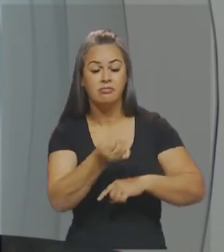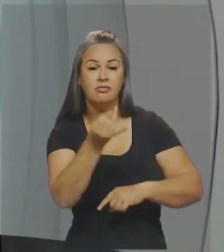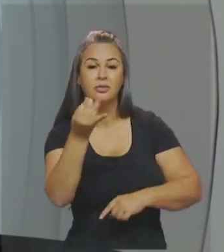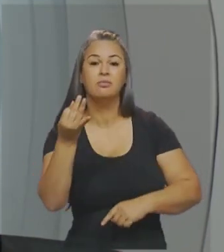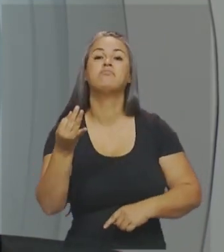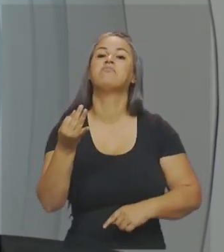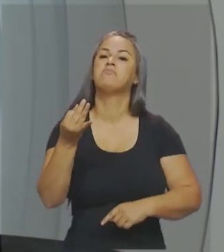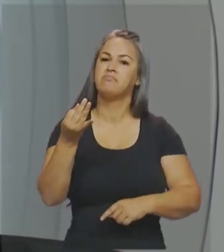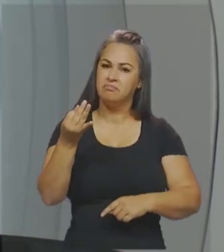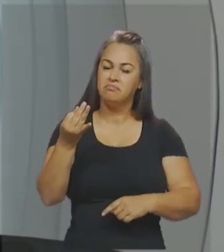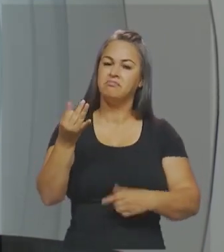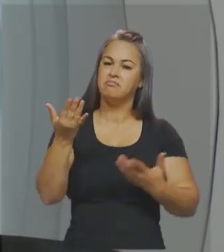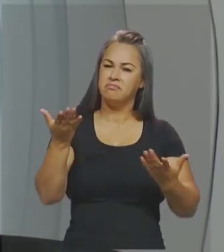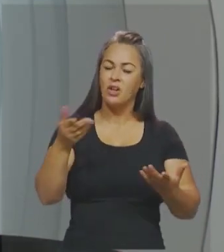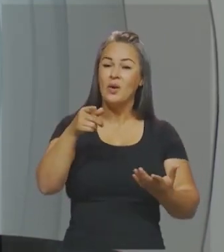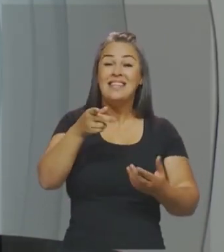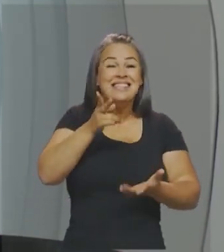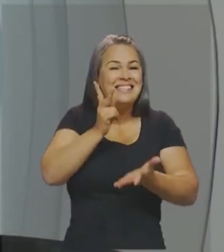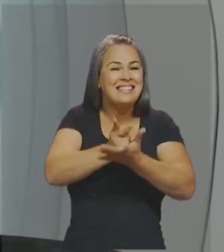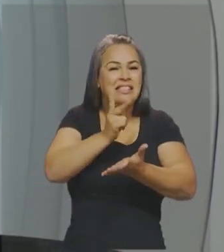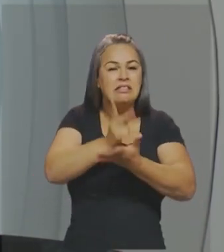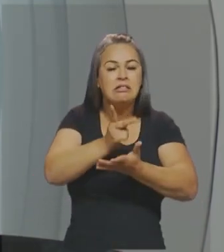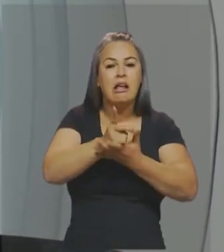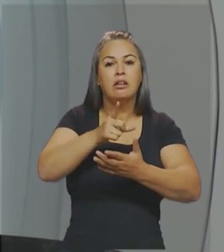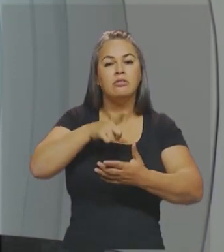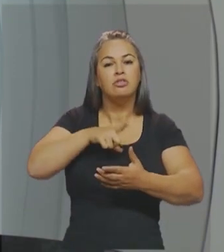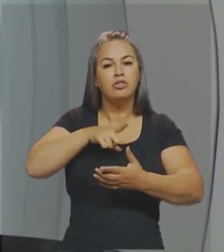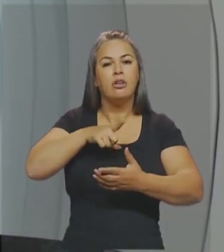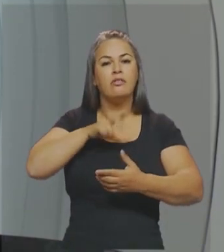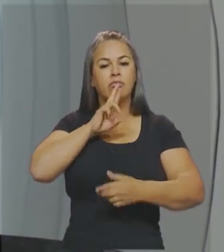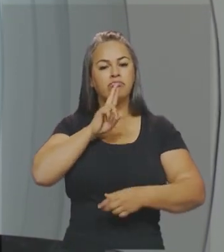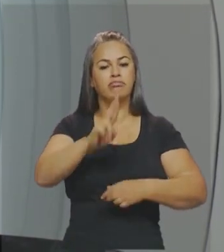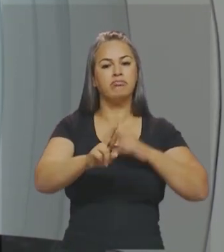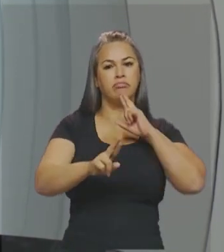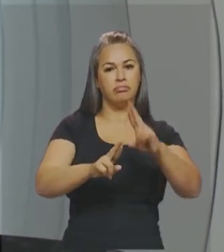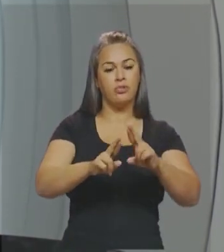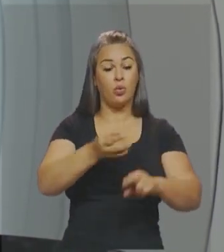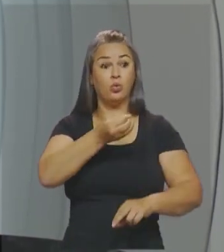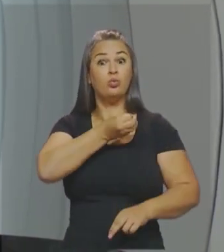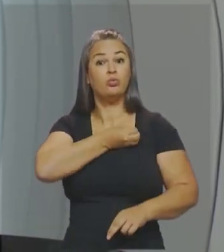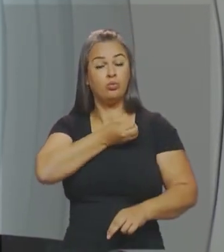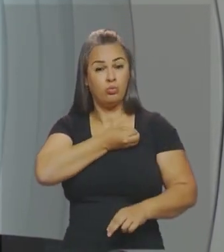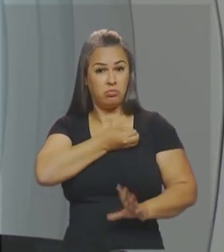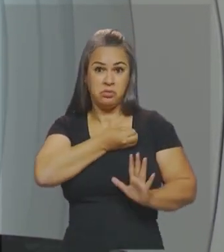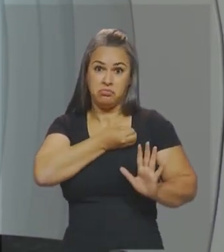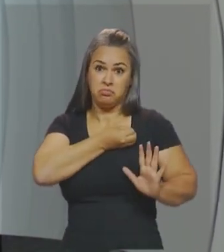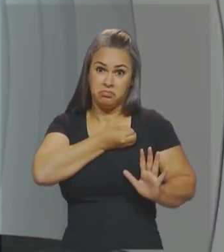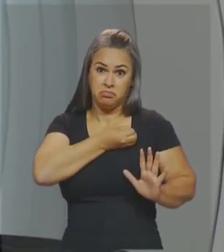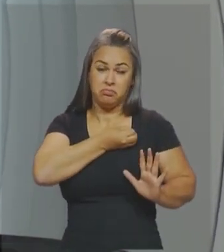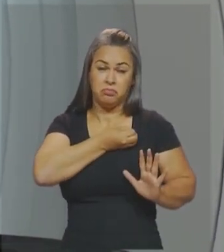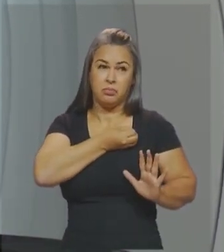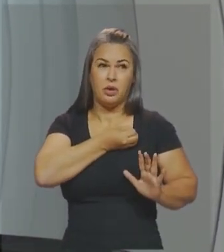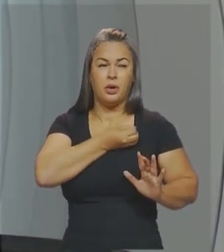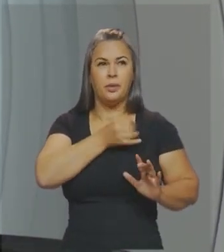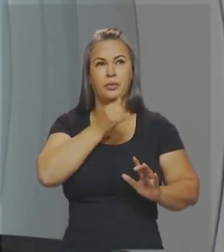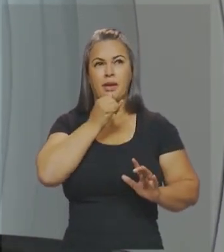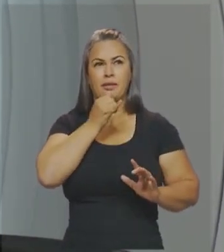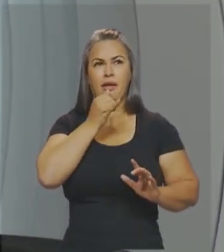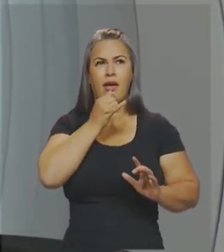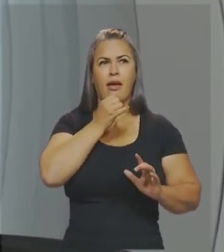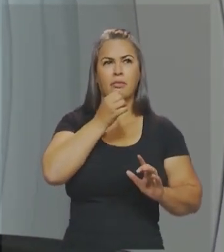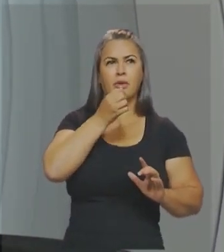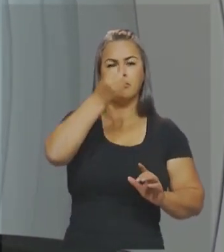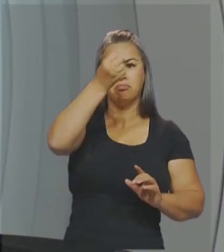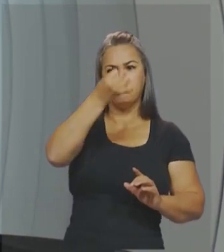quantitativa, tá joia? Então, sempre quando tiver uma resposta em números, né, que não representa posição,